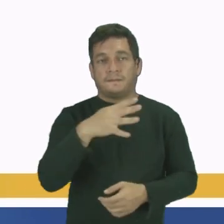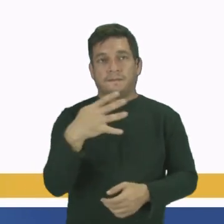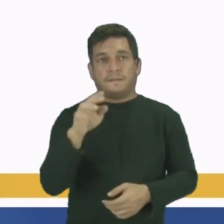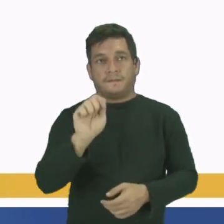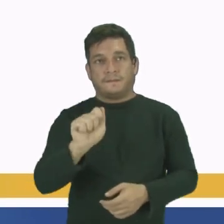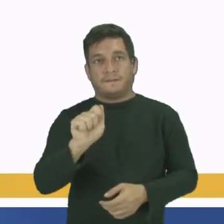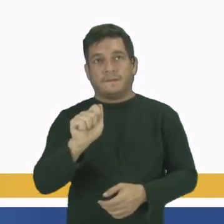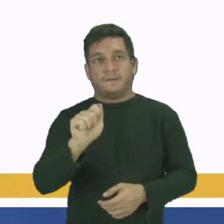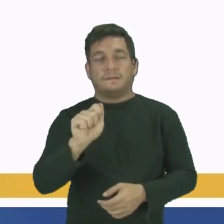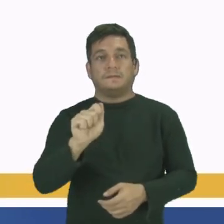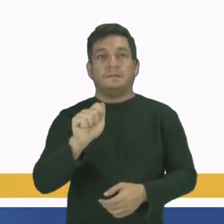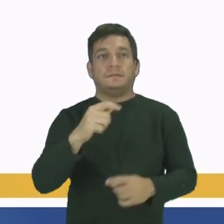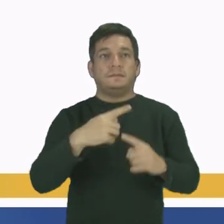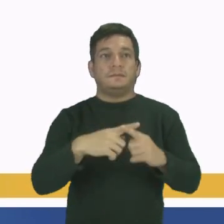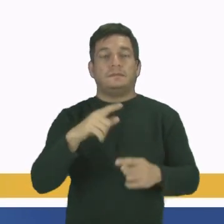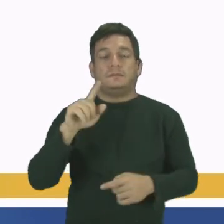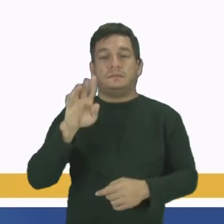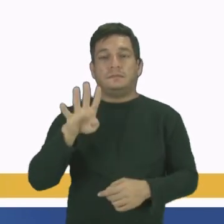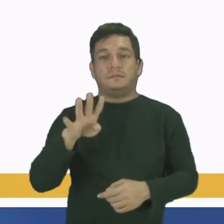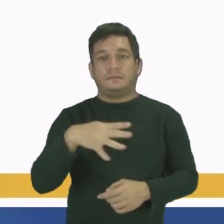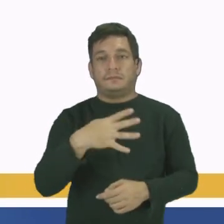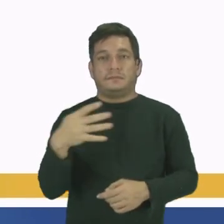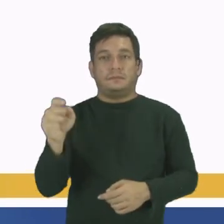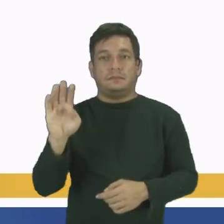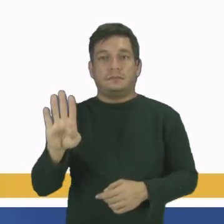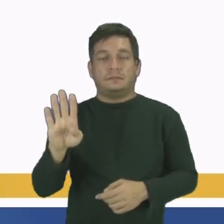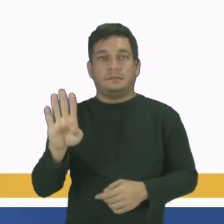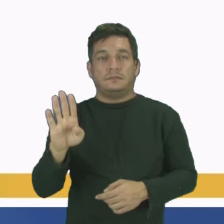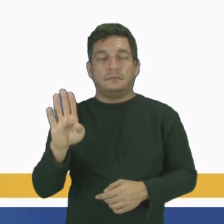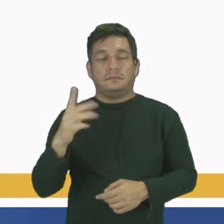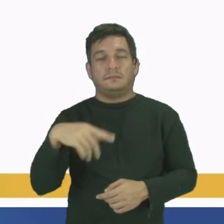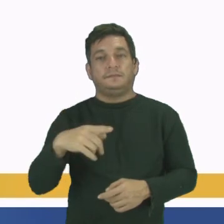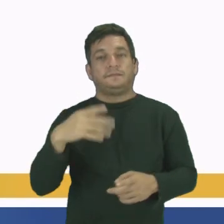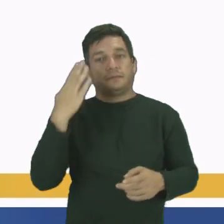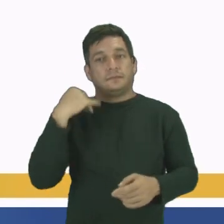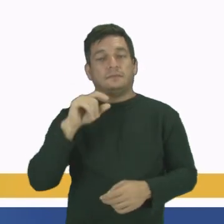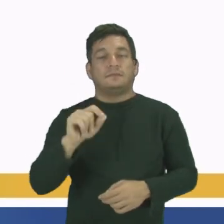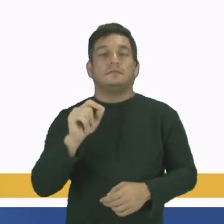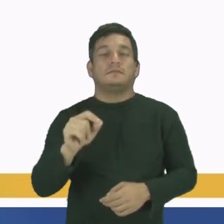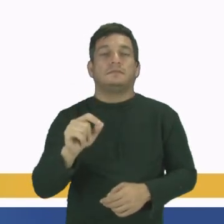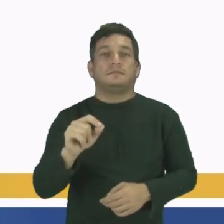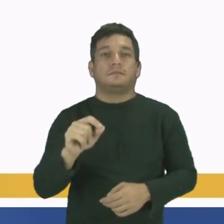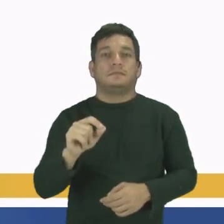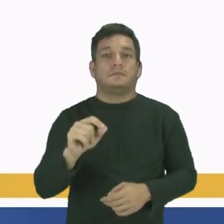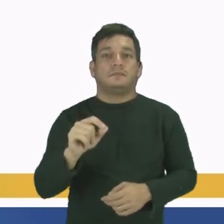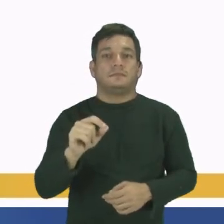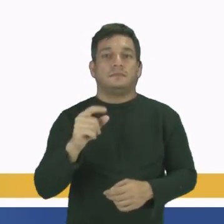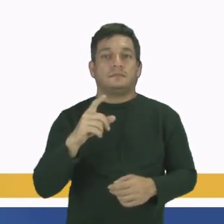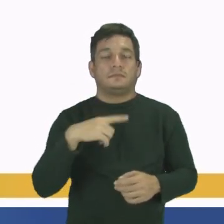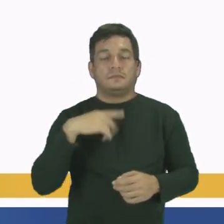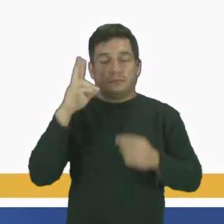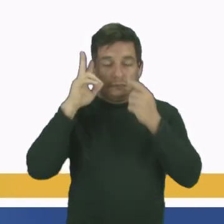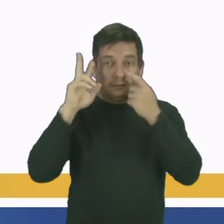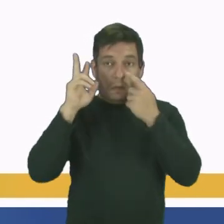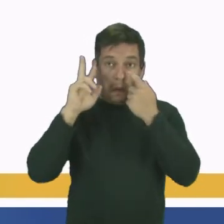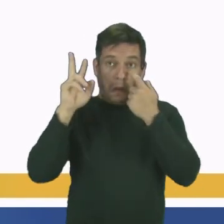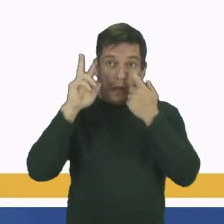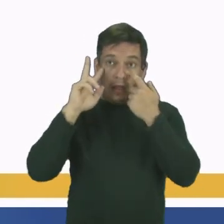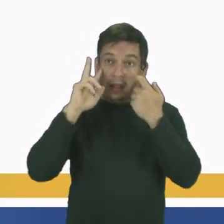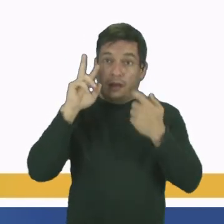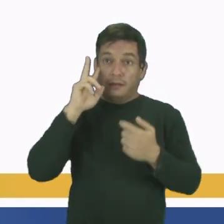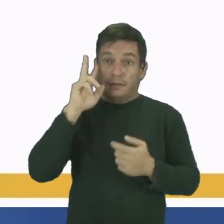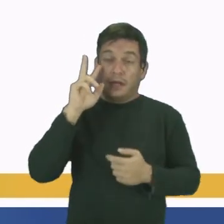A vezes a matriz B. E aí você sabe que aqui você tem que lembrar, voltar